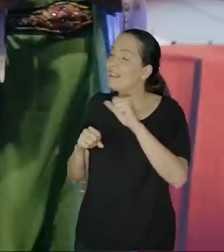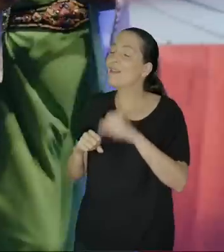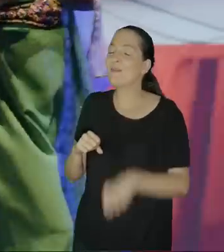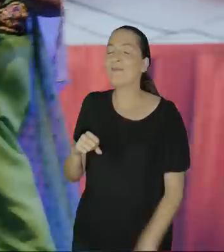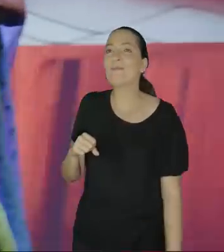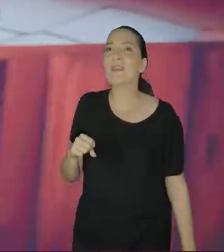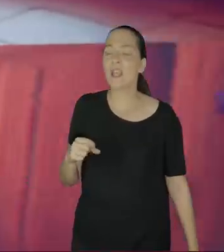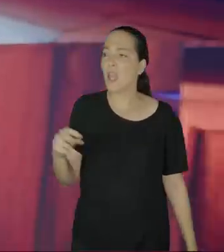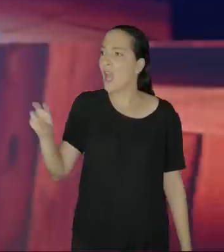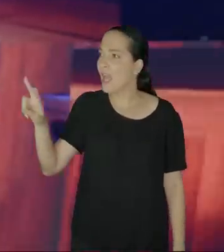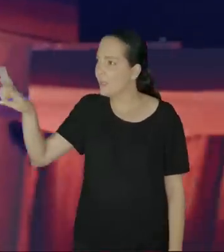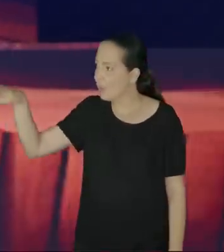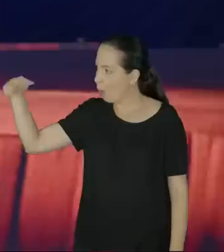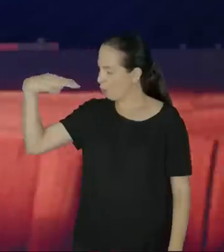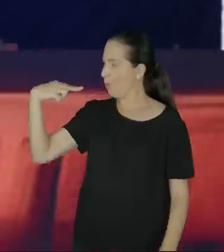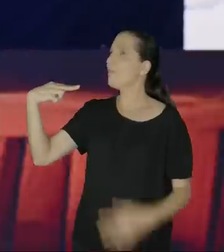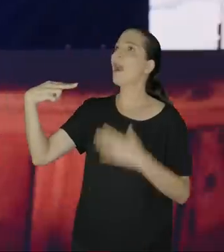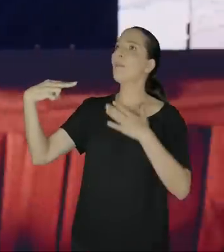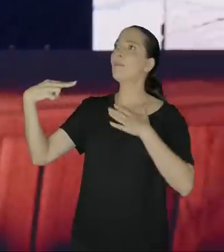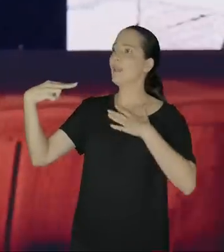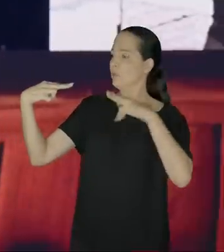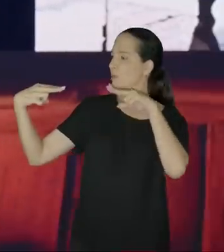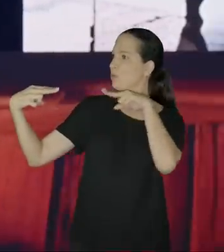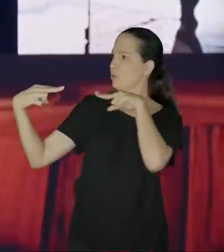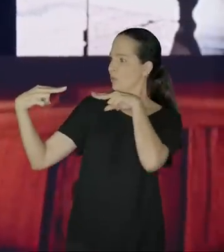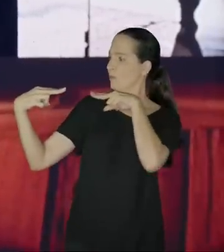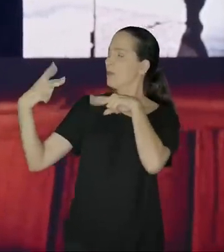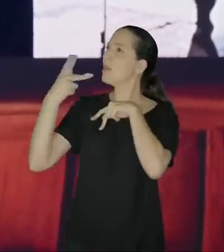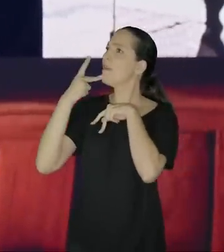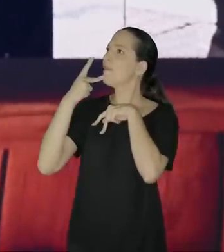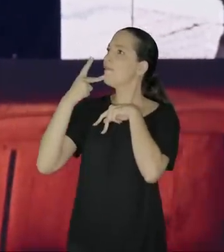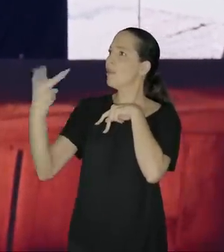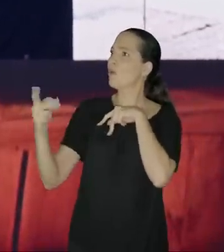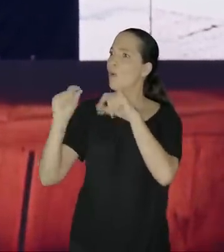Ele olhou nos meus olhos e disse: